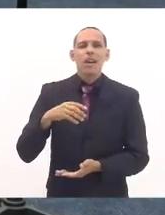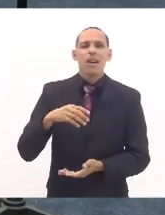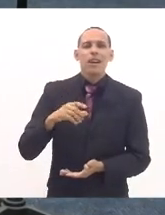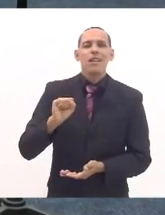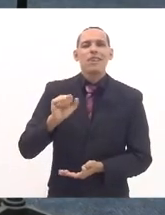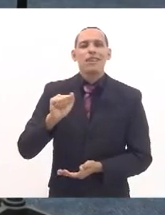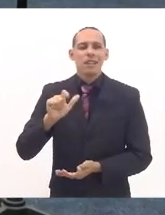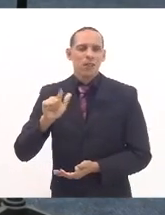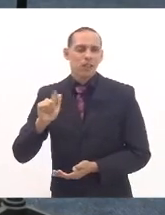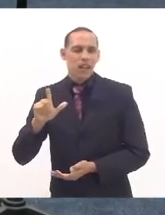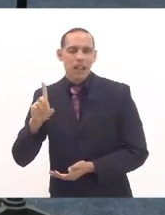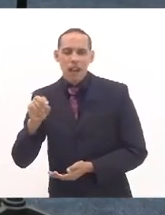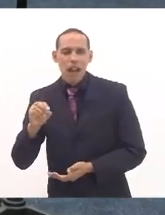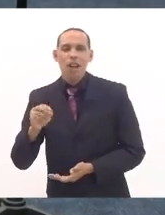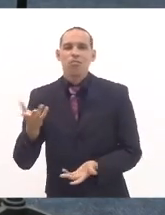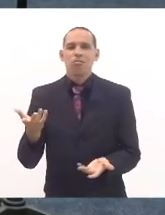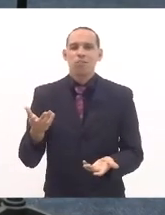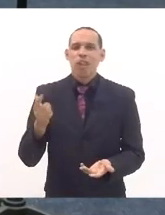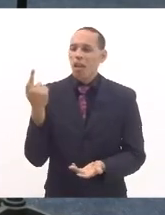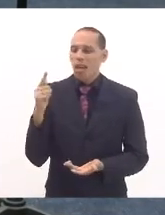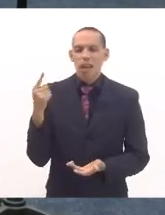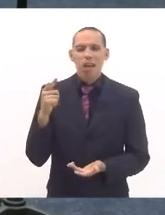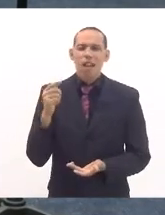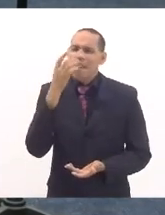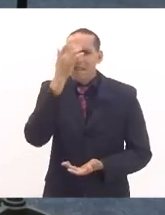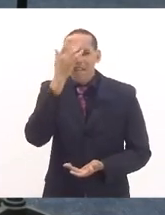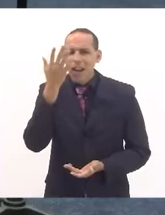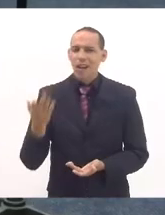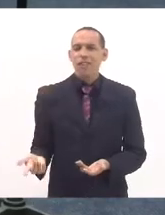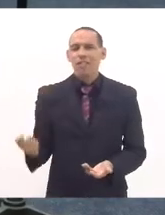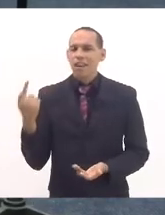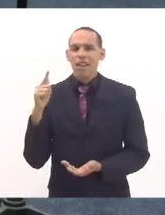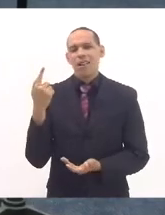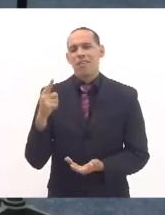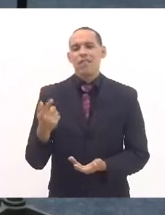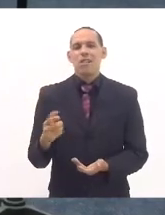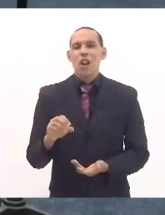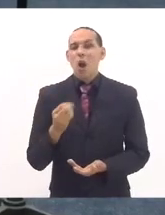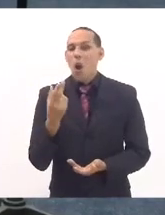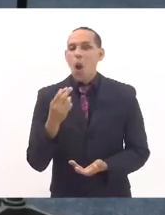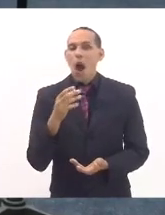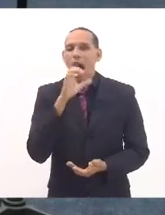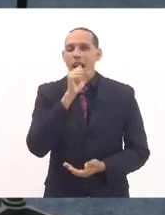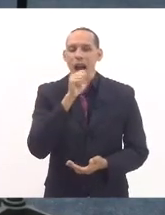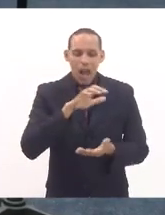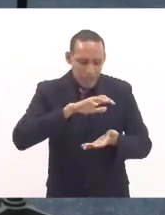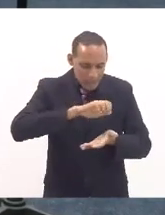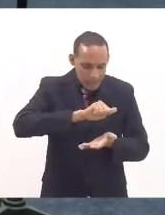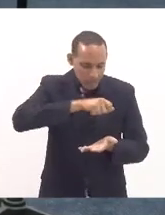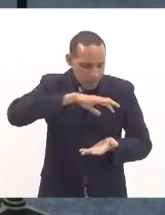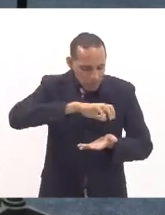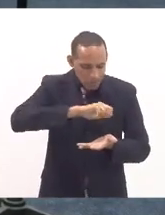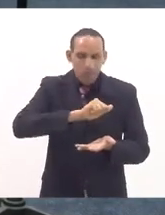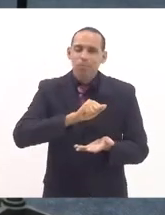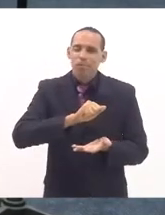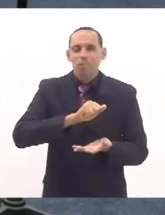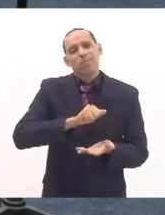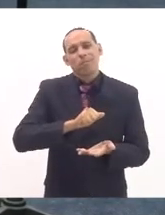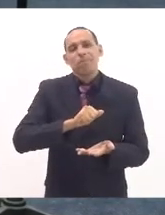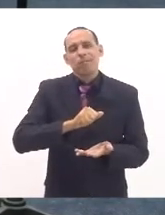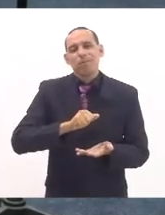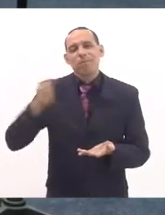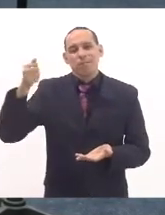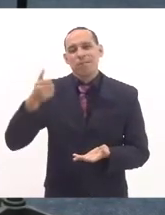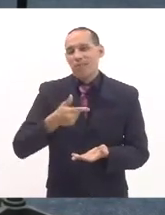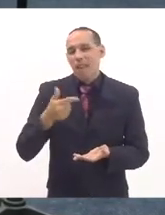mais fácil. É mais fácil você abrir uma garrafa de refrigerante do que você espremer uma laranja. Então, esse é o debate